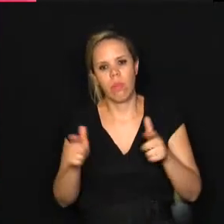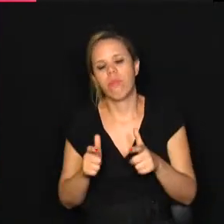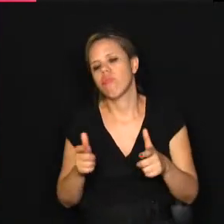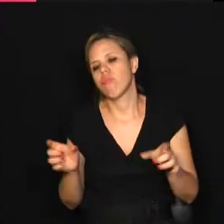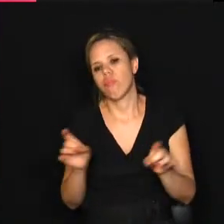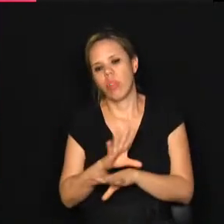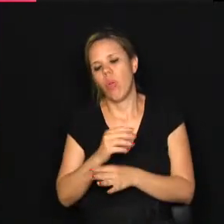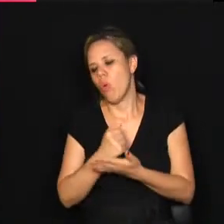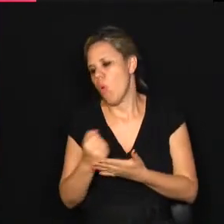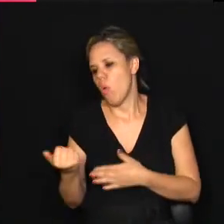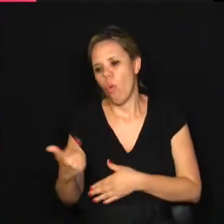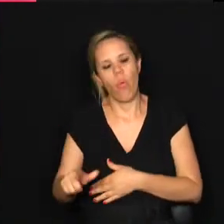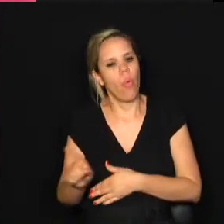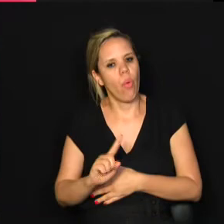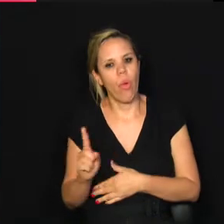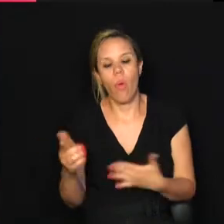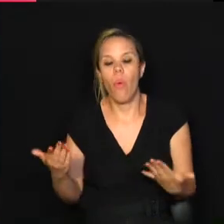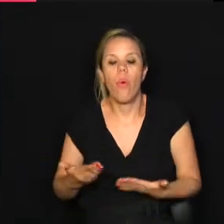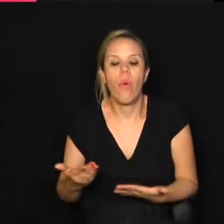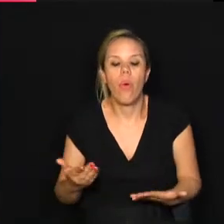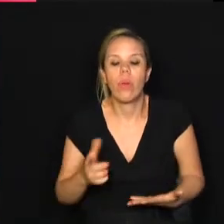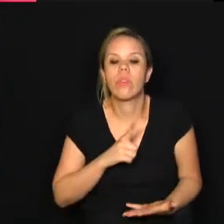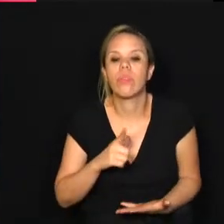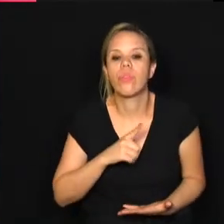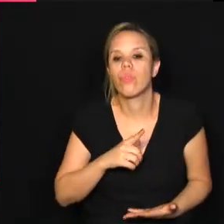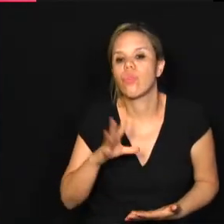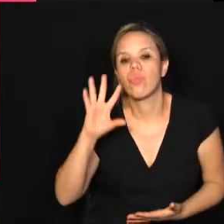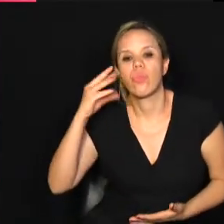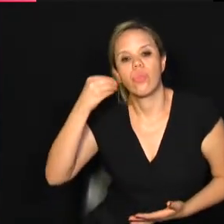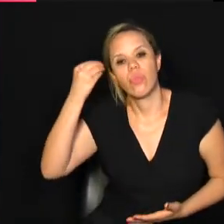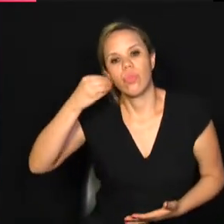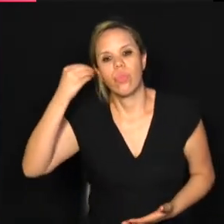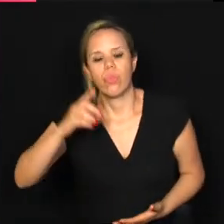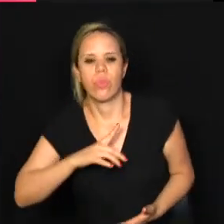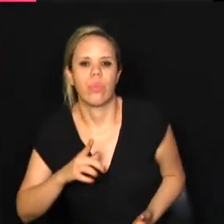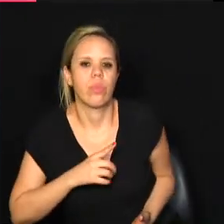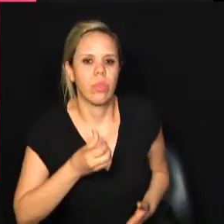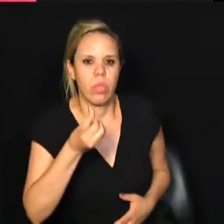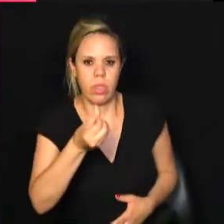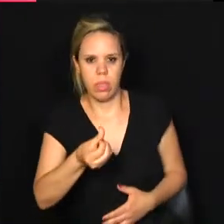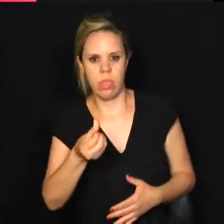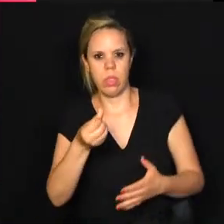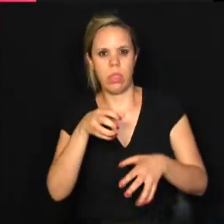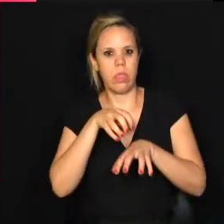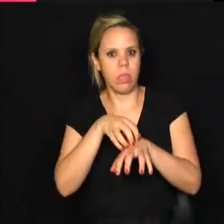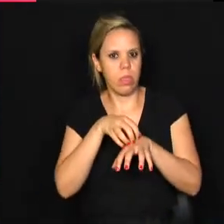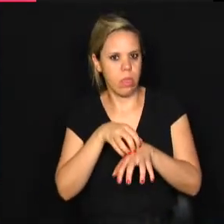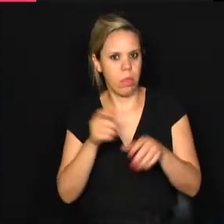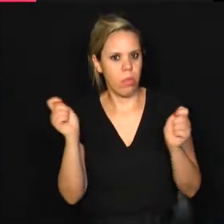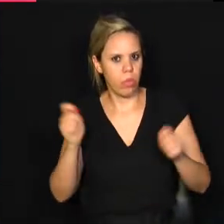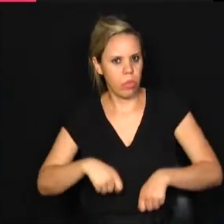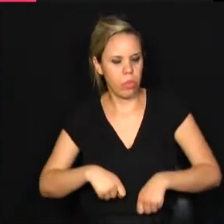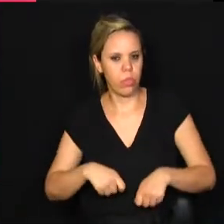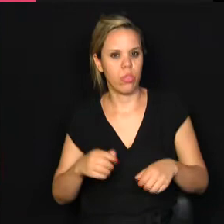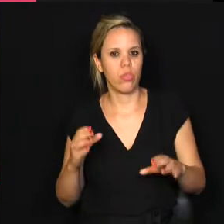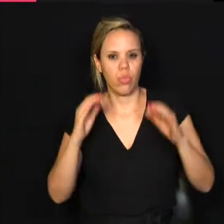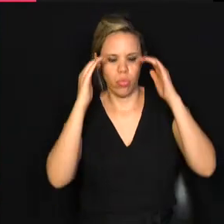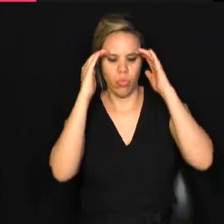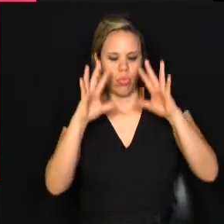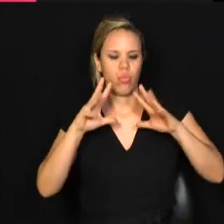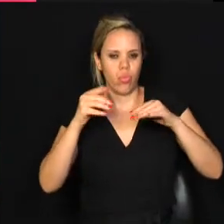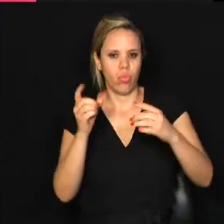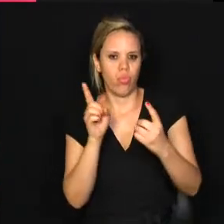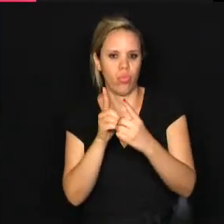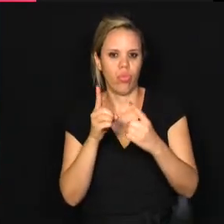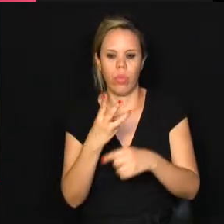mais o contrato. Hoje, o que eu tenho conhecimento, existe cerca de 6 escoltas para poder cobrir toda essa rede onde tinha